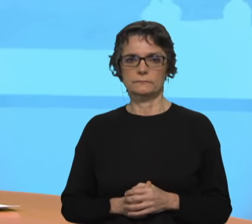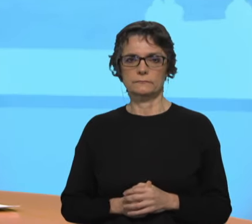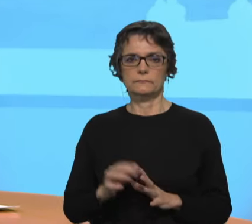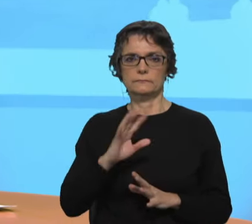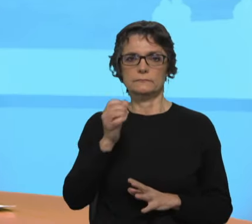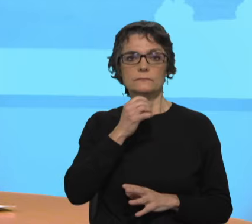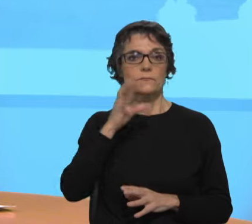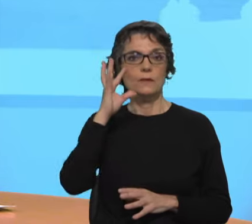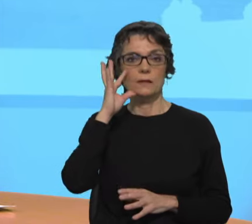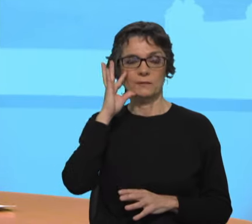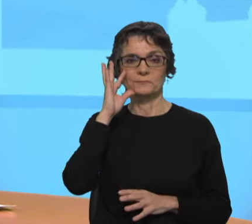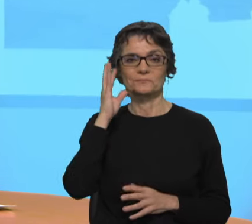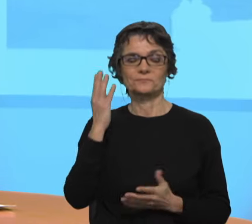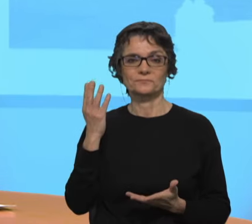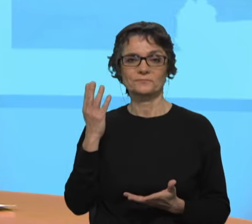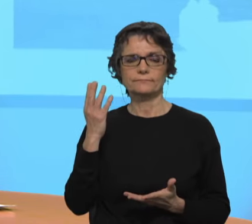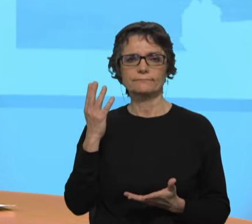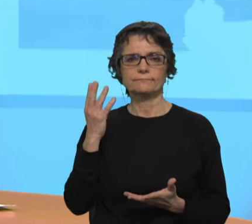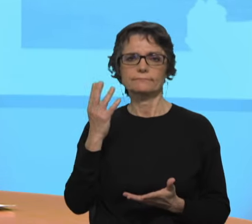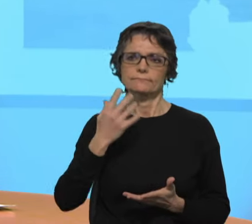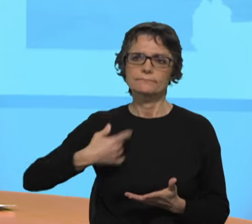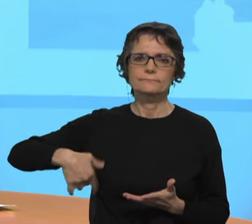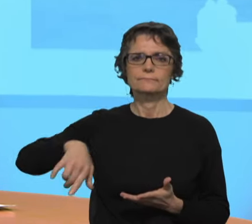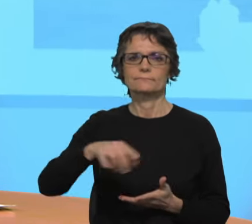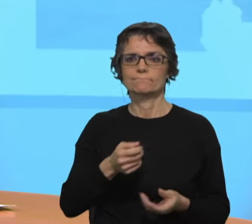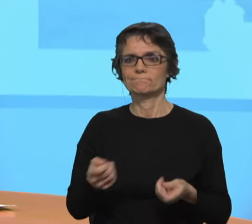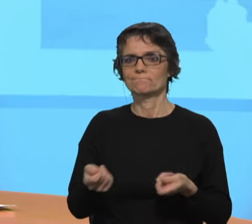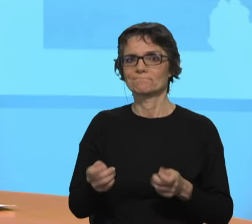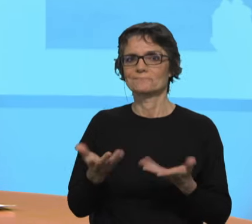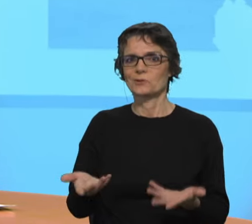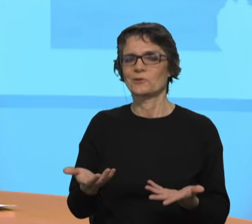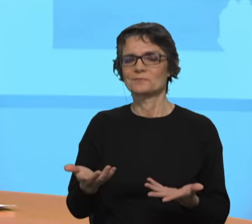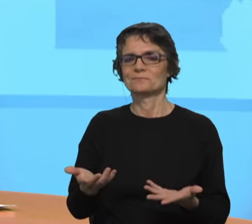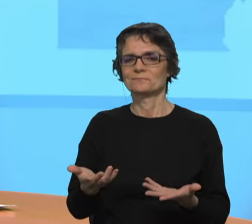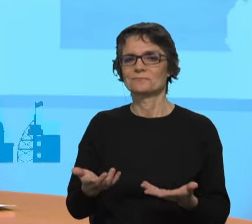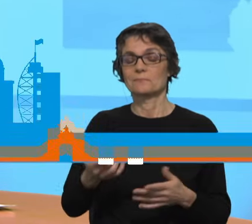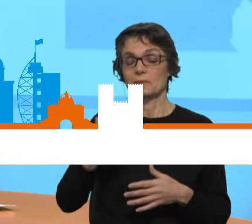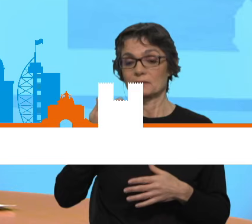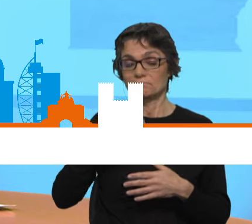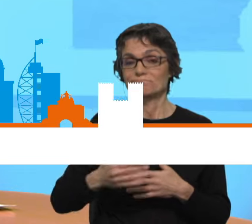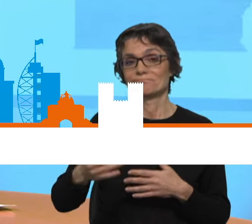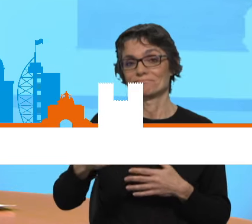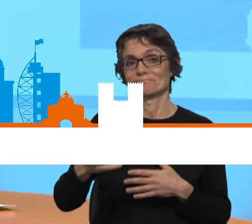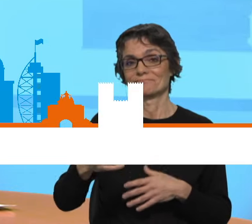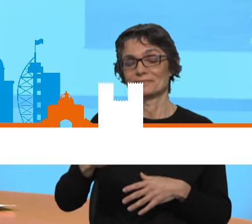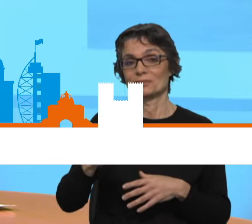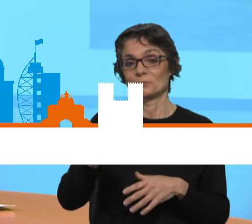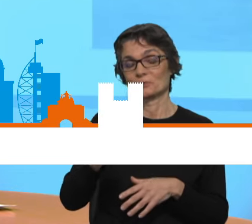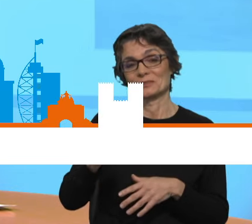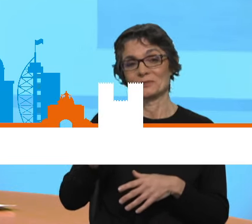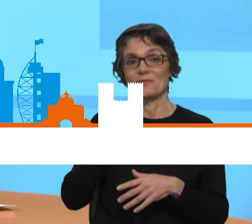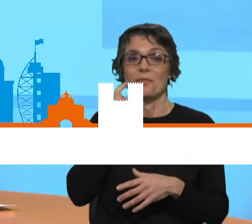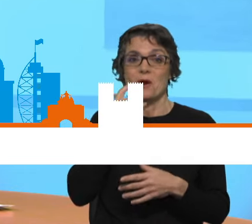Olá muito boa tarde quando nos preparamos para entrar no trido Pascal há um lugar no nosso país onde a